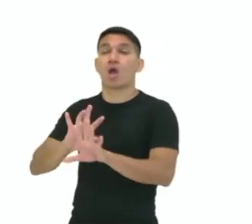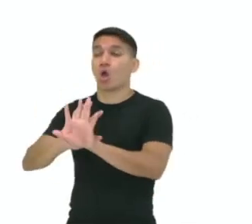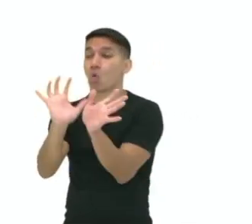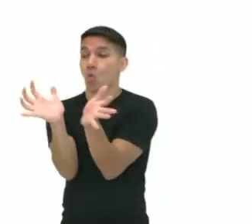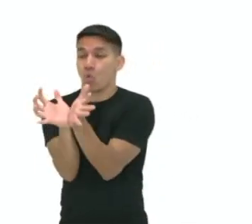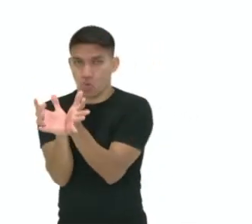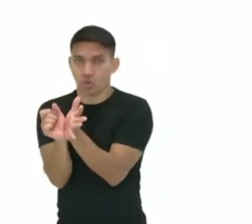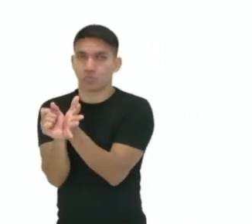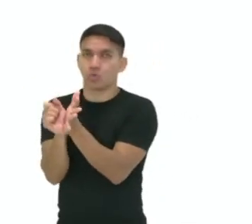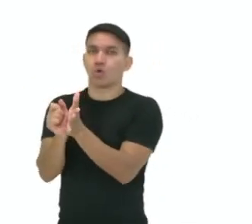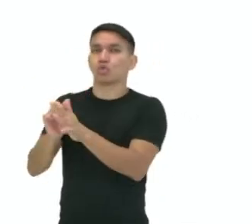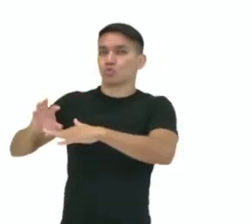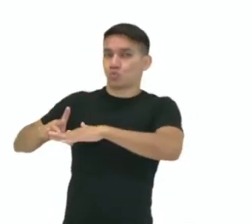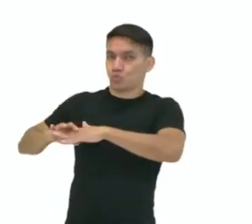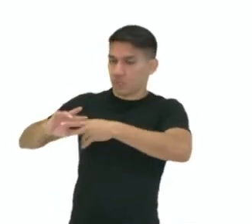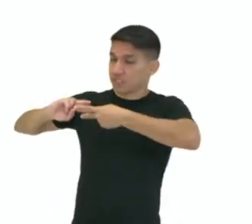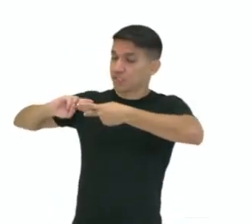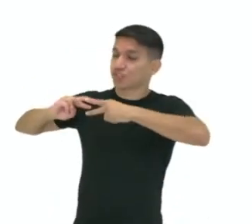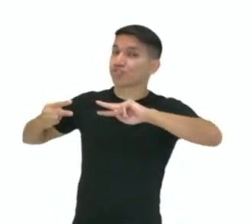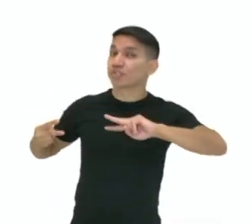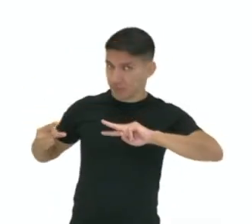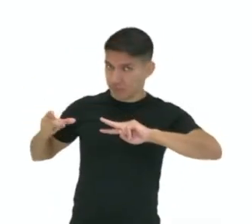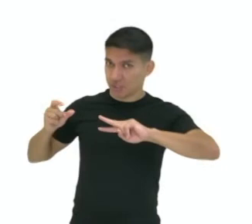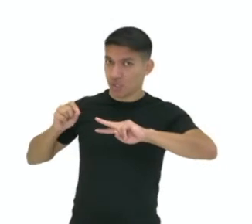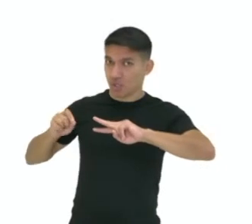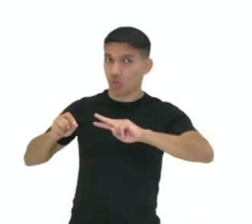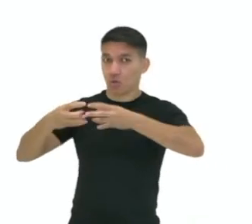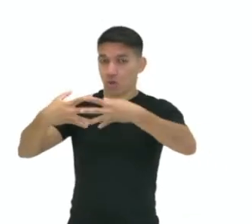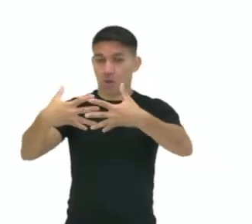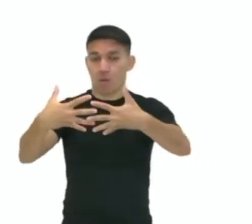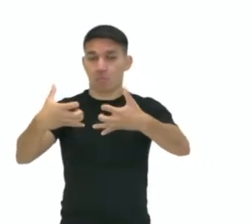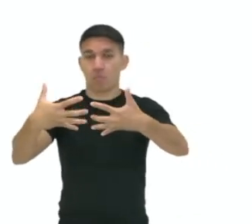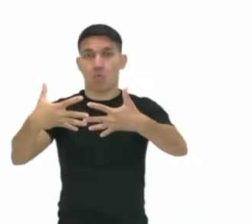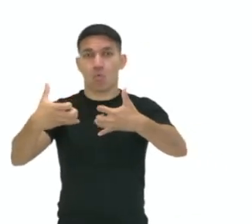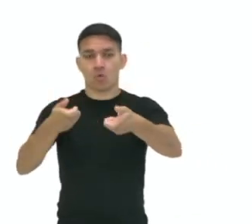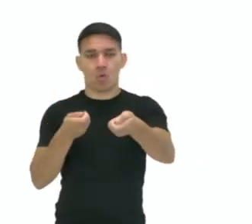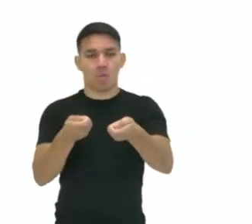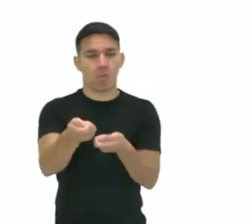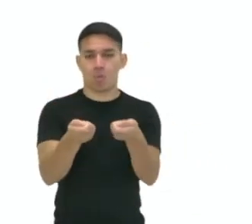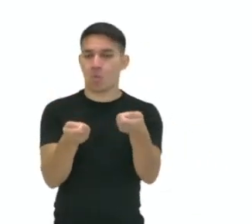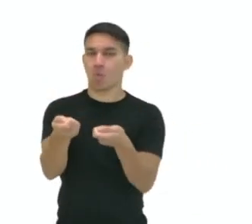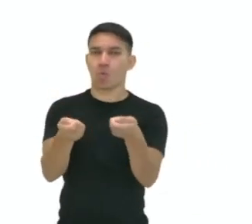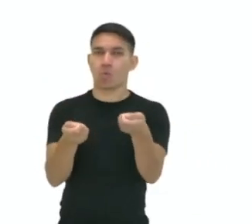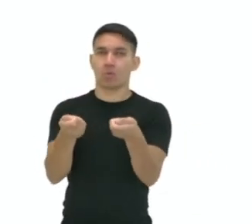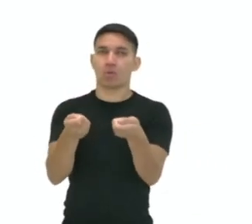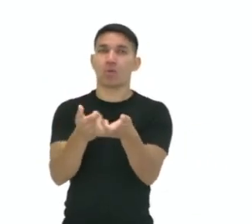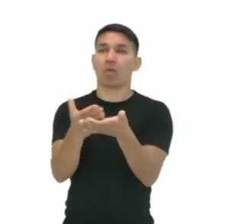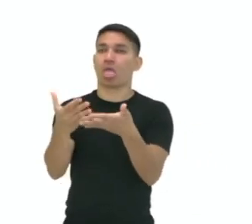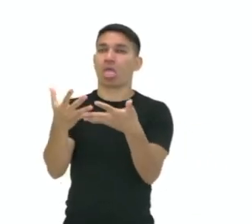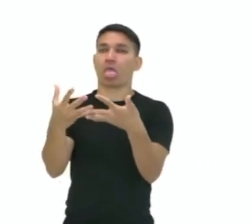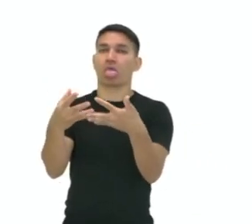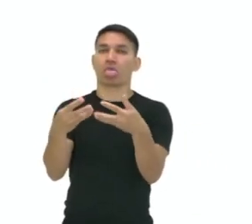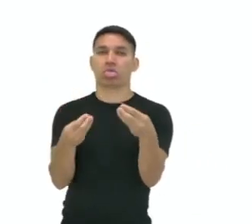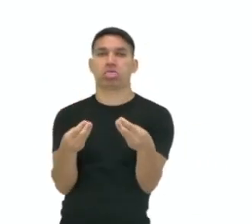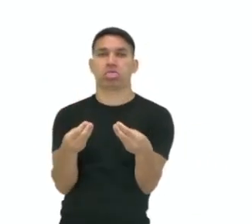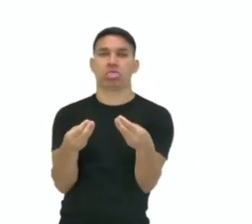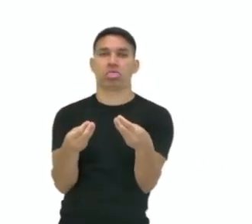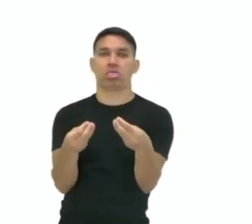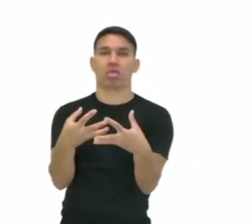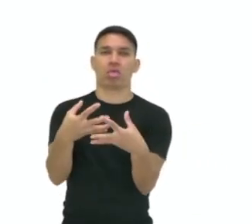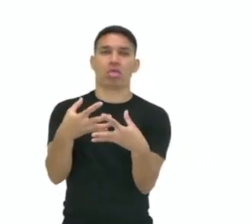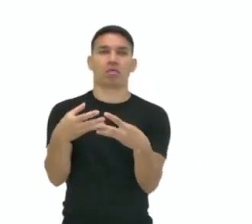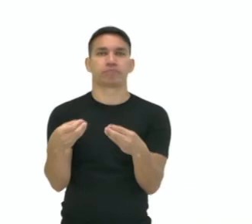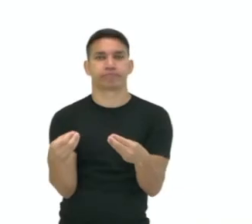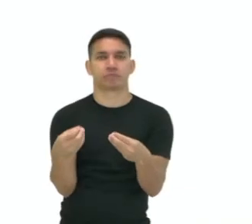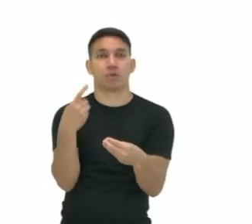doenças genéticas nas quais os músculos que controlam o movimento enfraquecem. Vamos dar uma olhada na imagem?